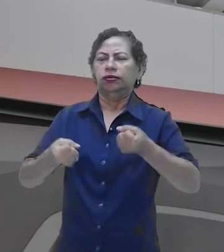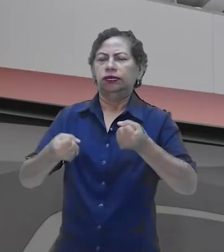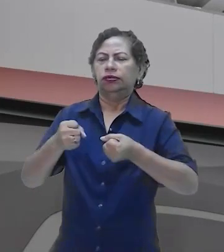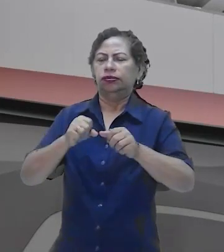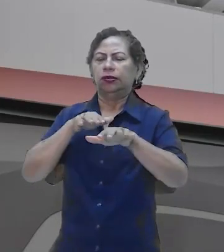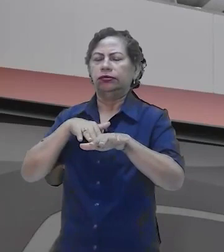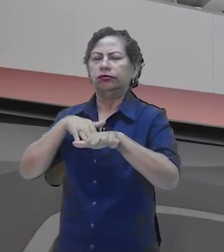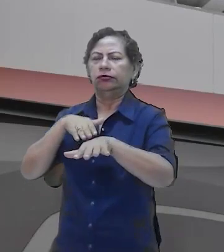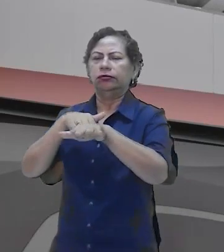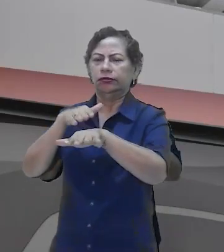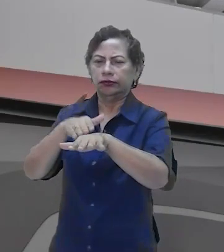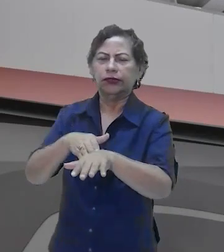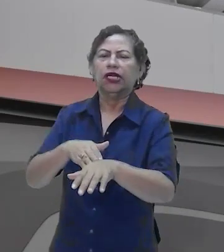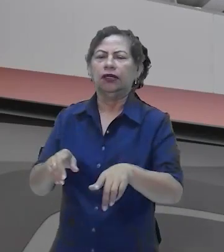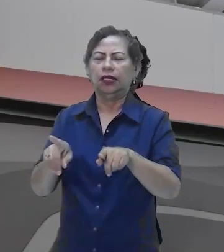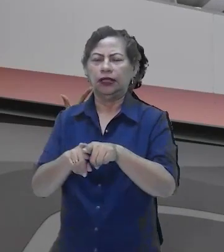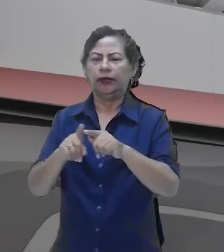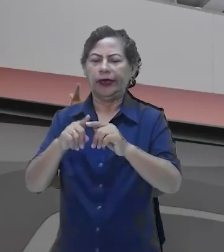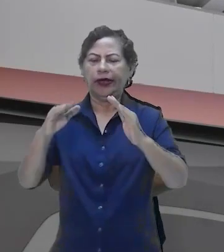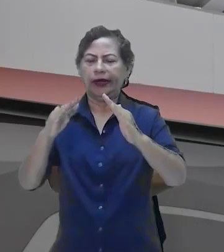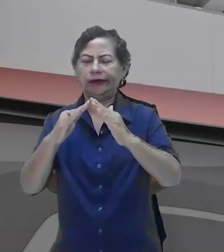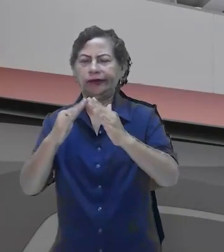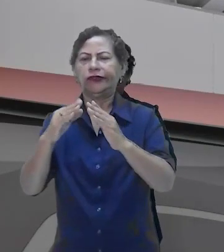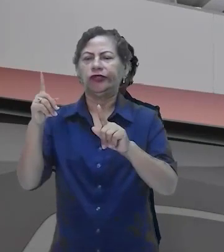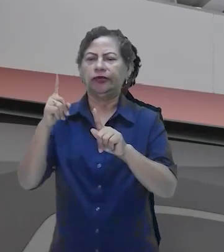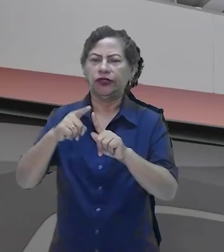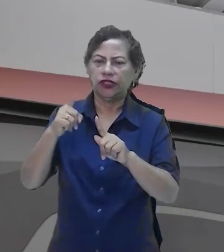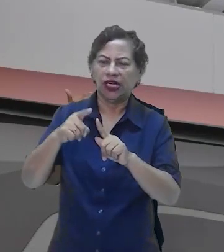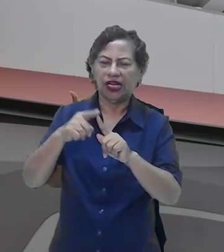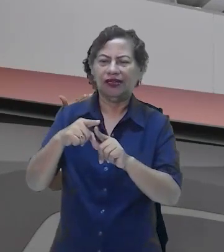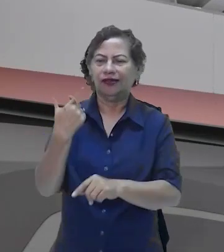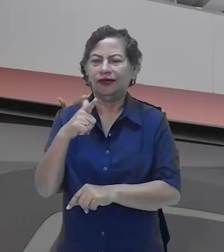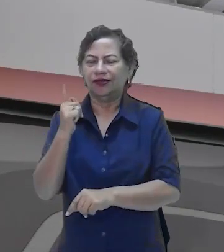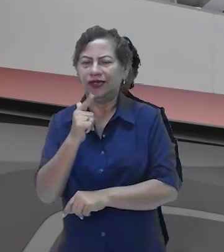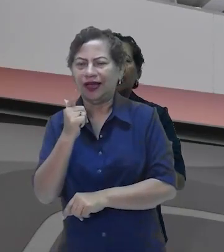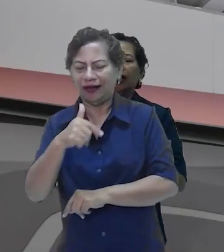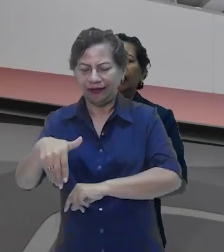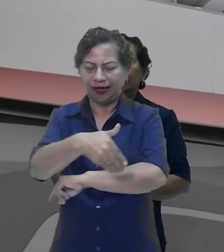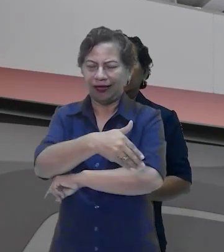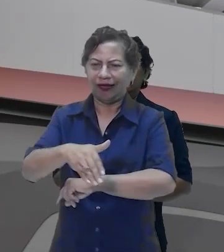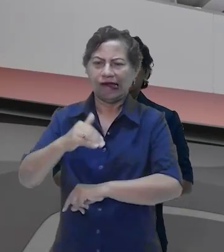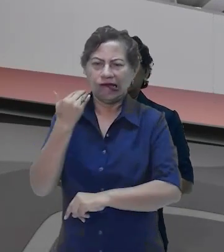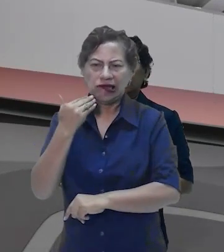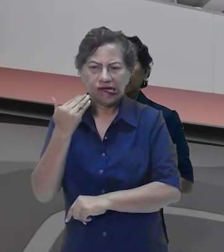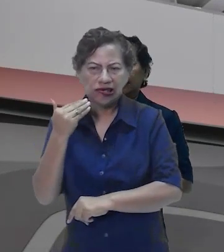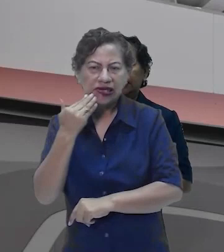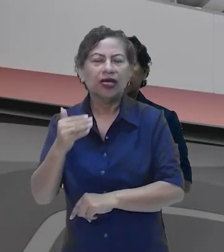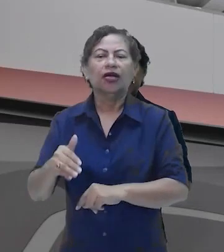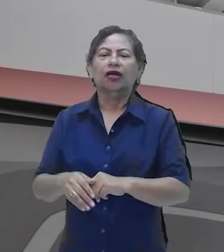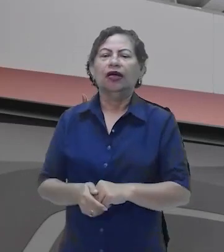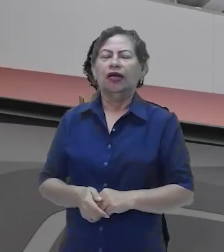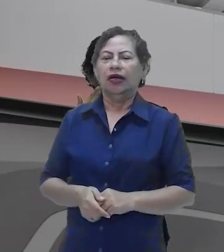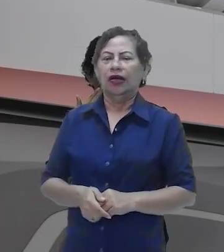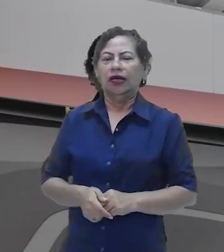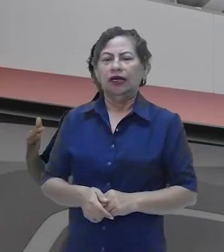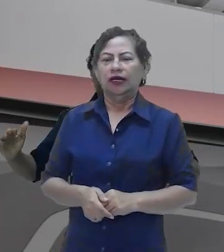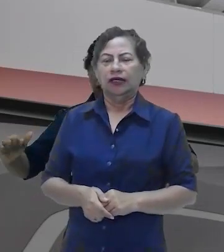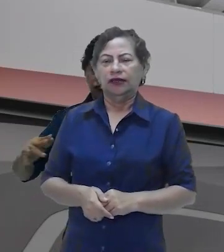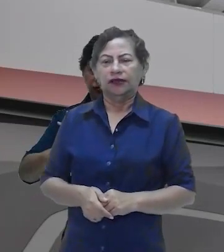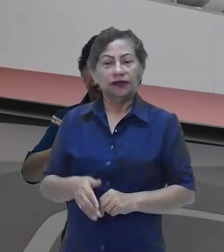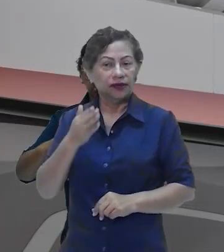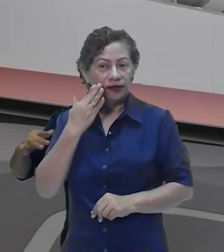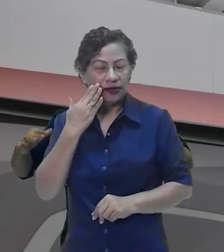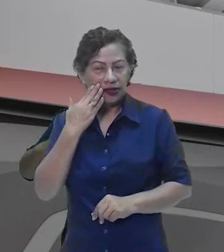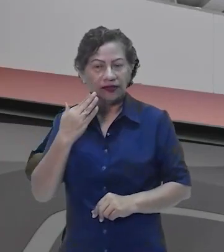ao saneamento básico, da segurança, que é um outro ponto muito comum, muito presente nas cidades brasileiras.